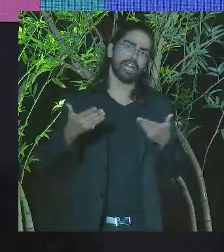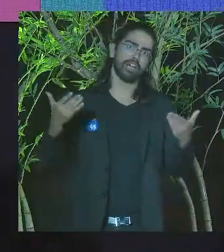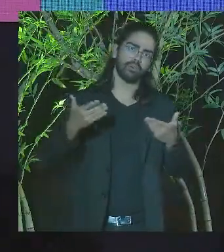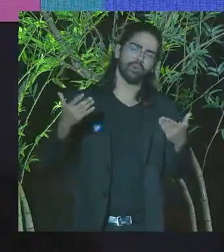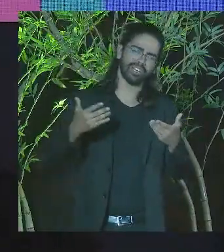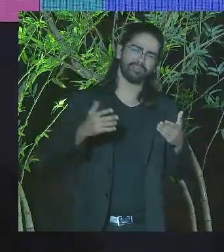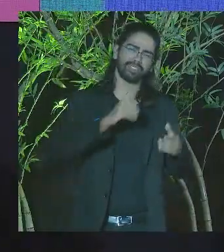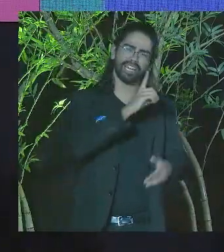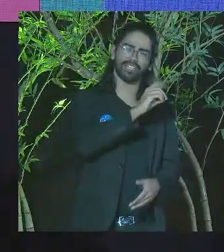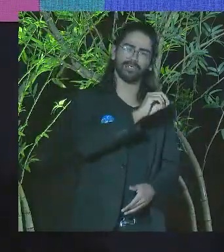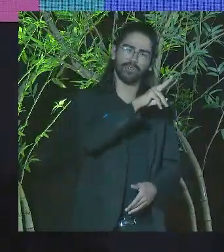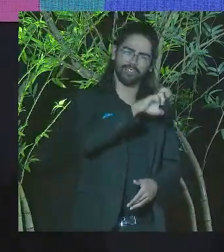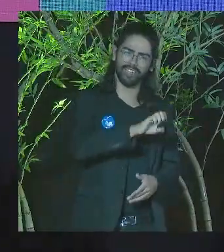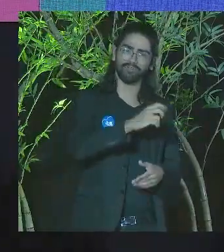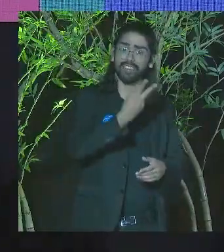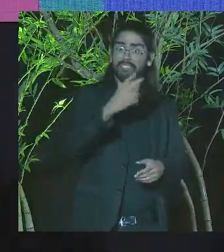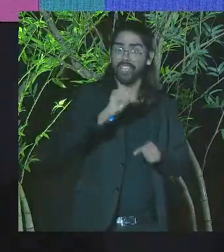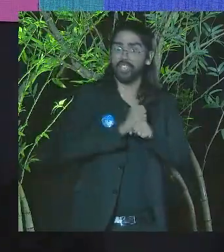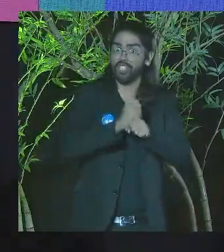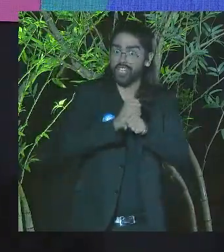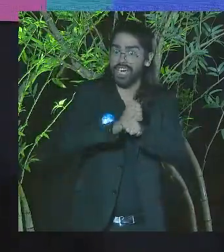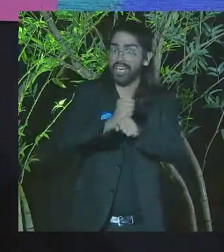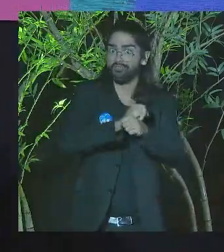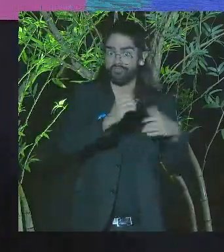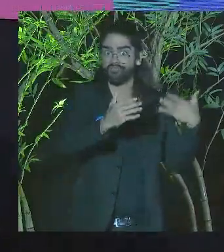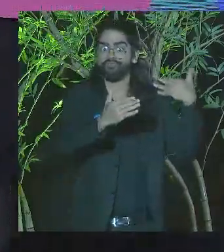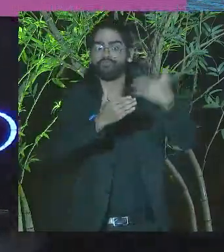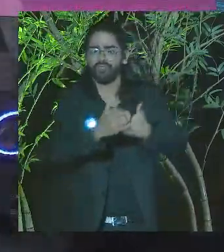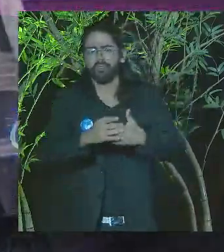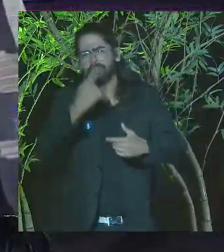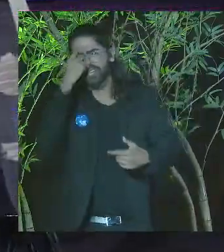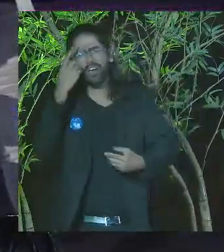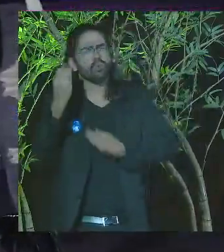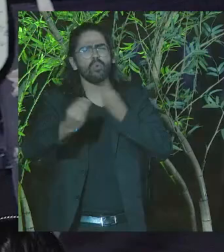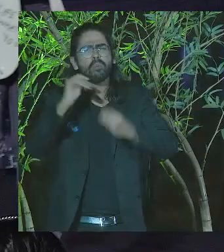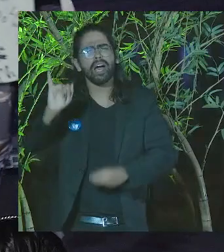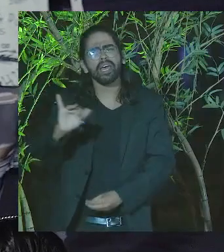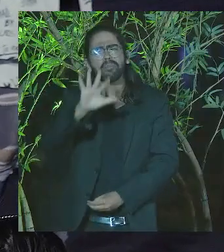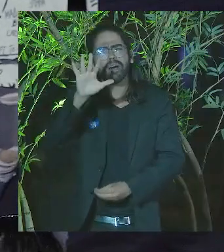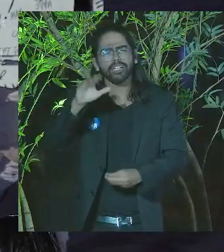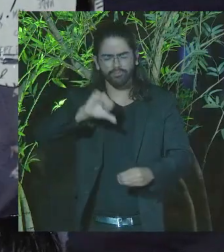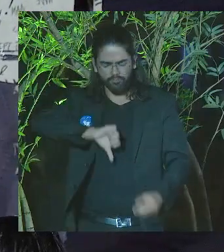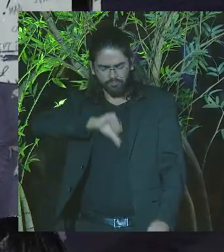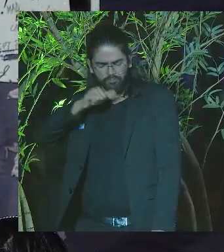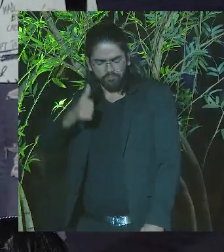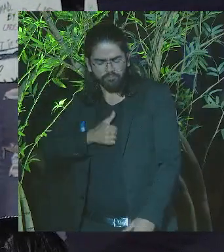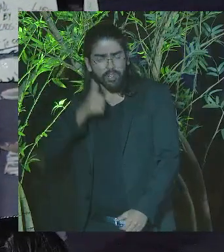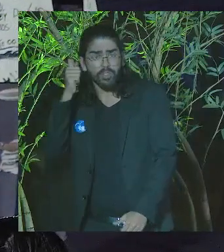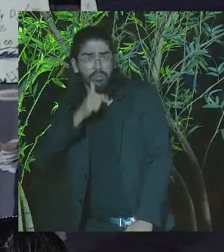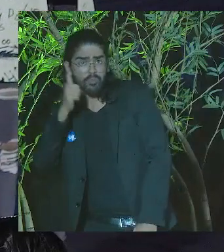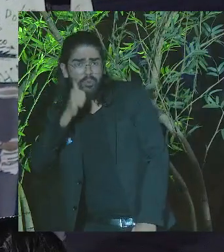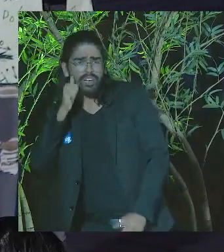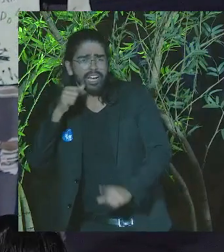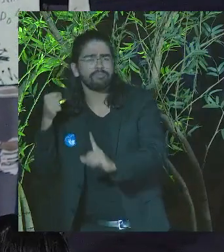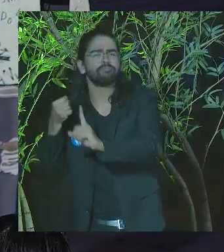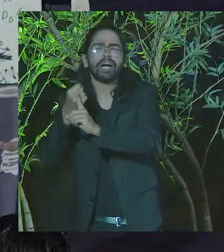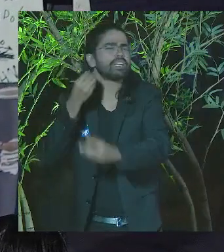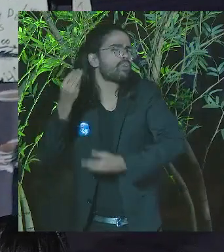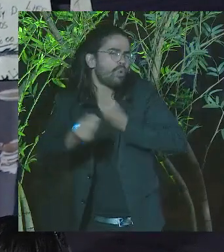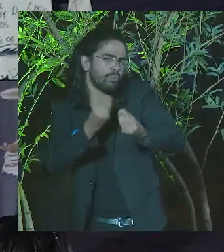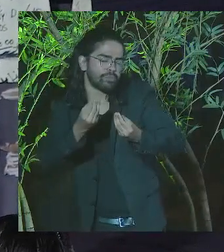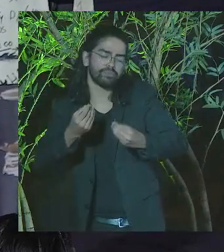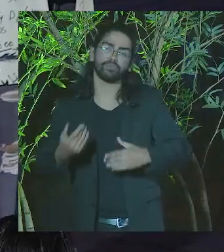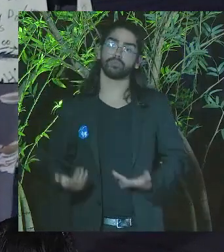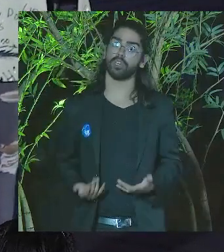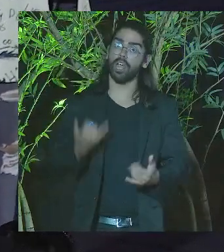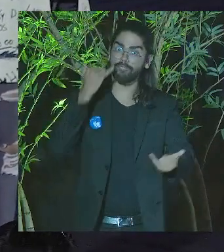Dove, exatamente para entender o impacto dessas imagens na autoestima de mulheres e meninas, e como é que a gente estava com isso. E os